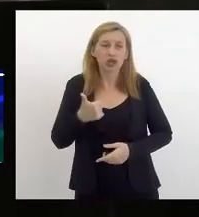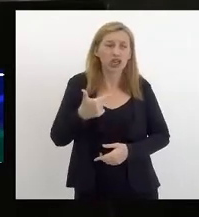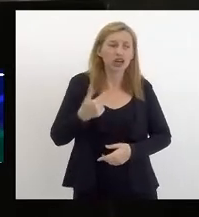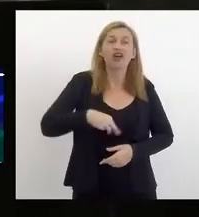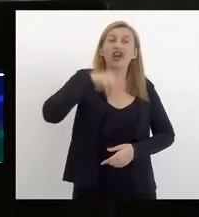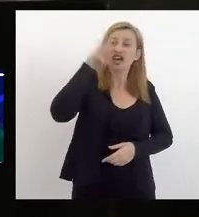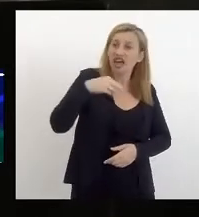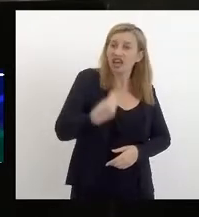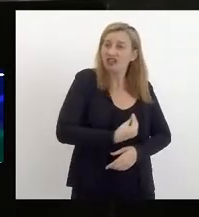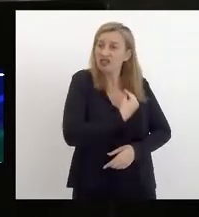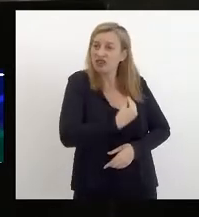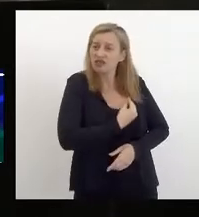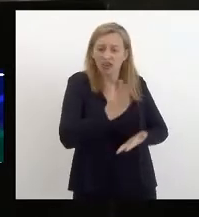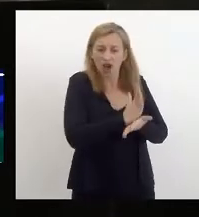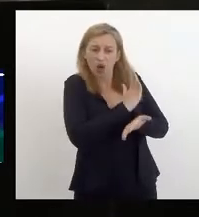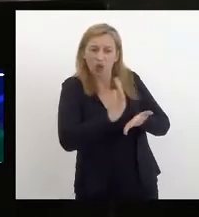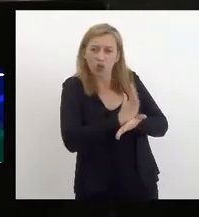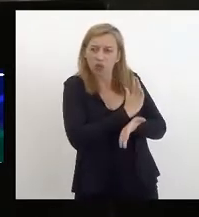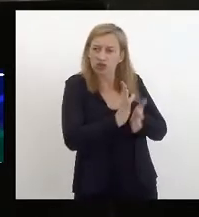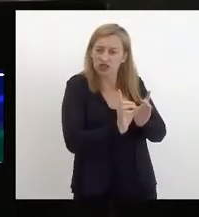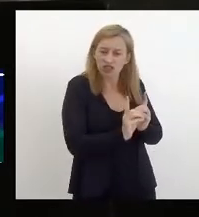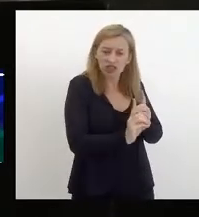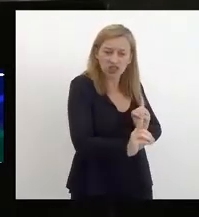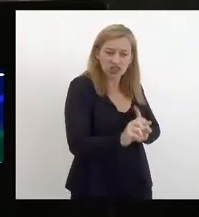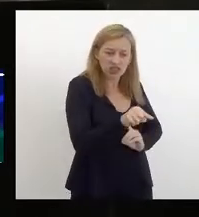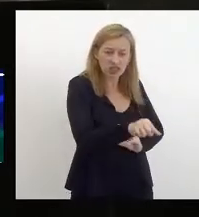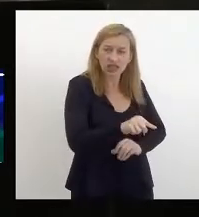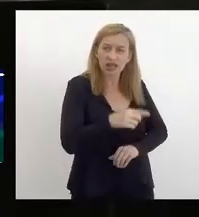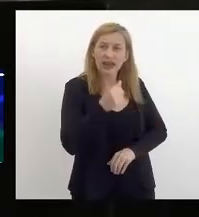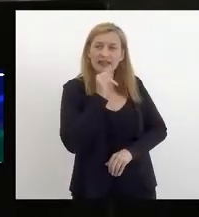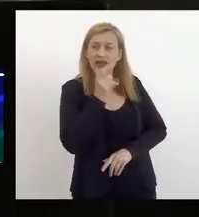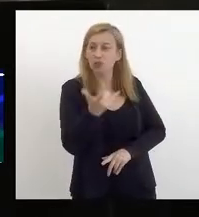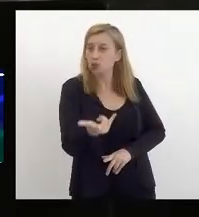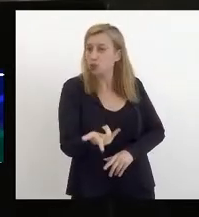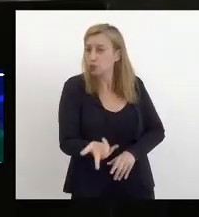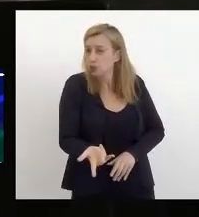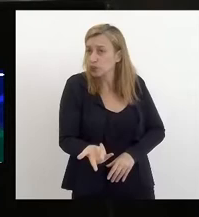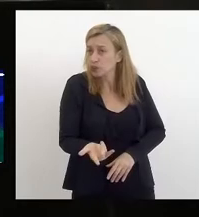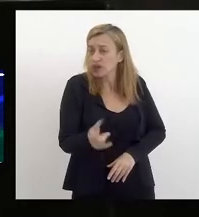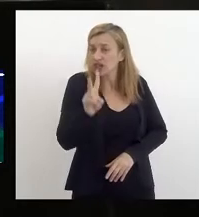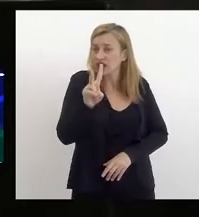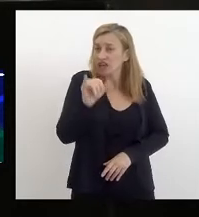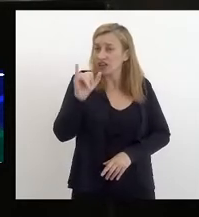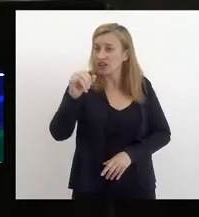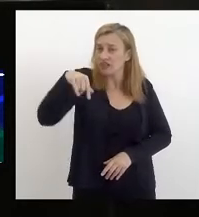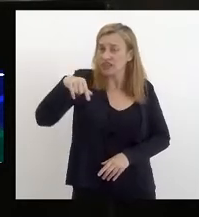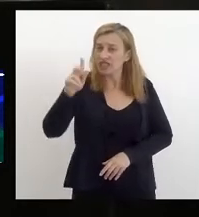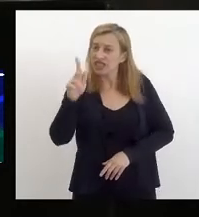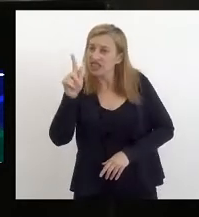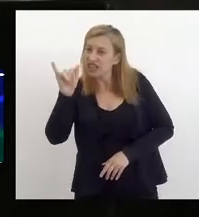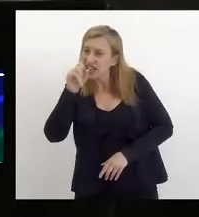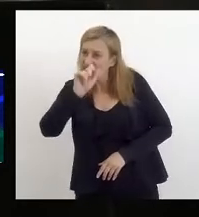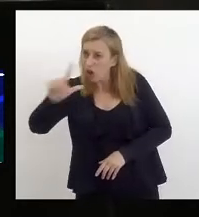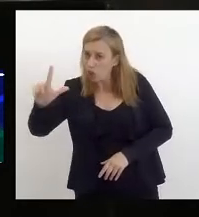vive algumas centenas de metros dali por exemplo no Vidigal